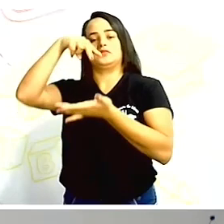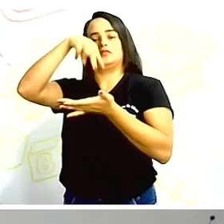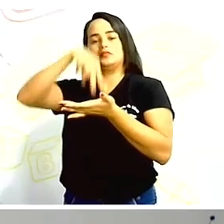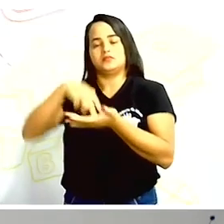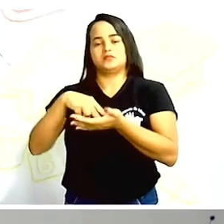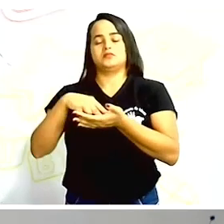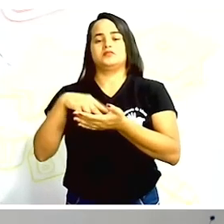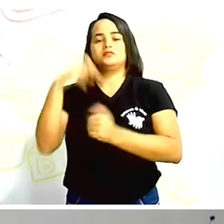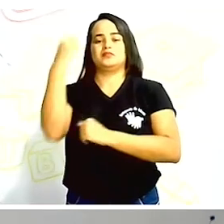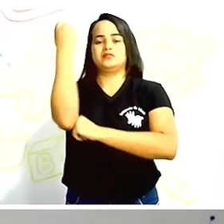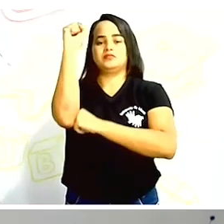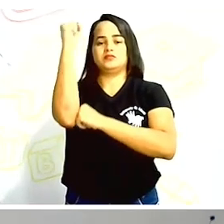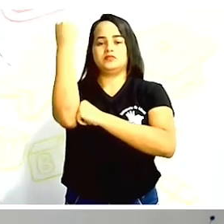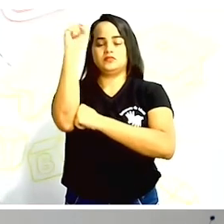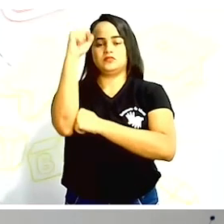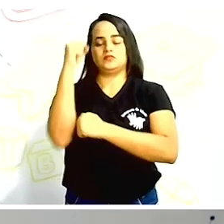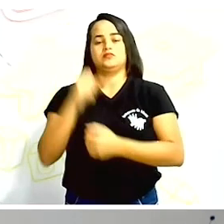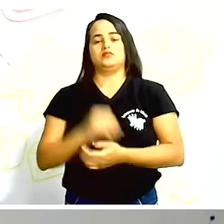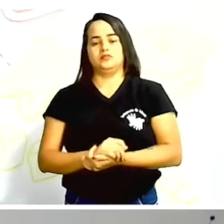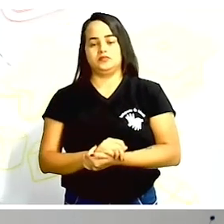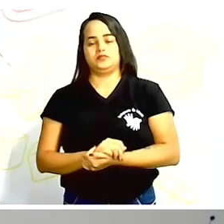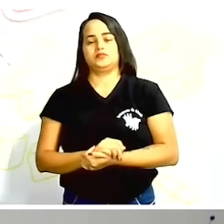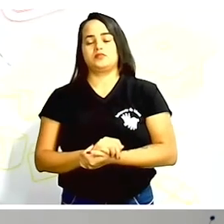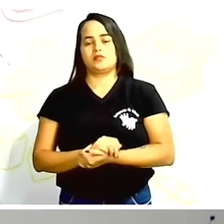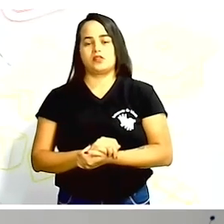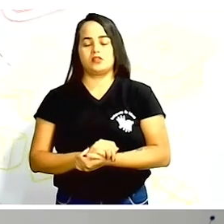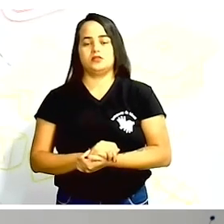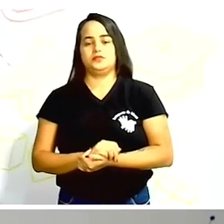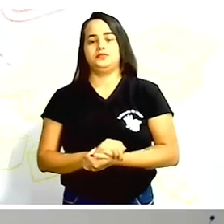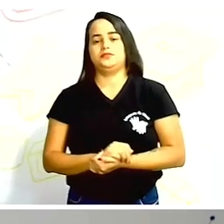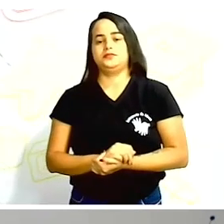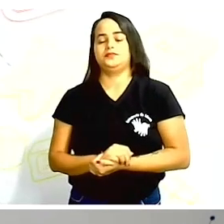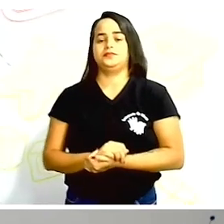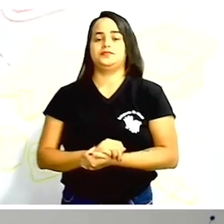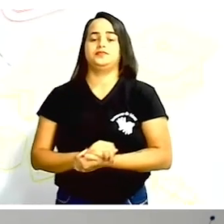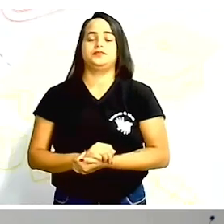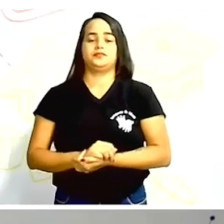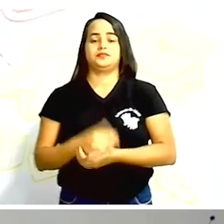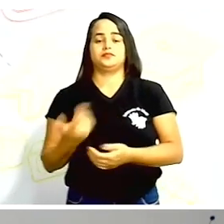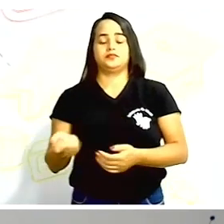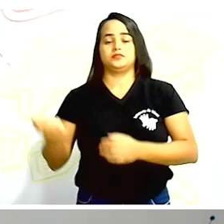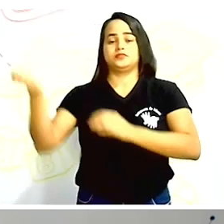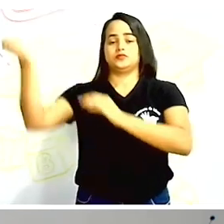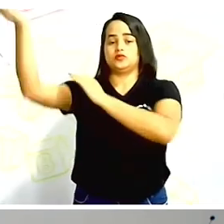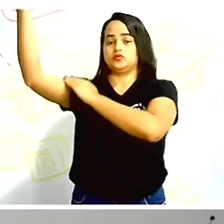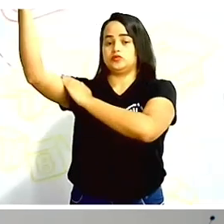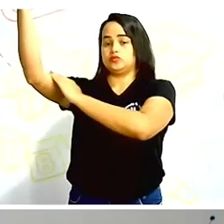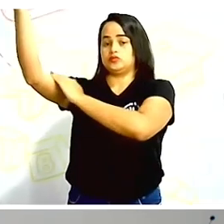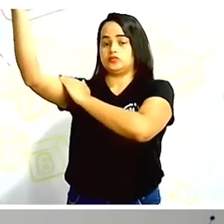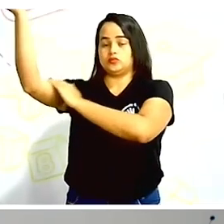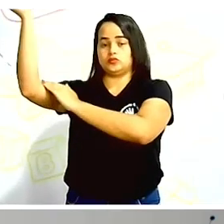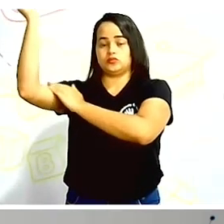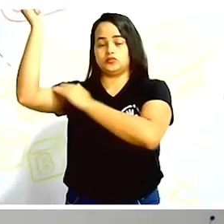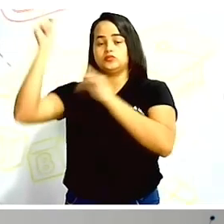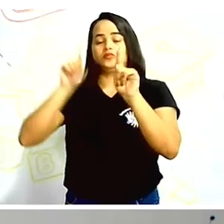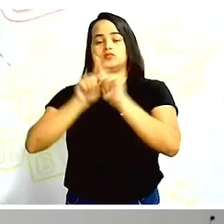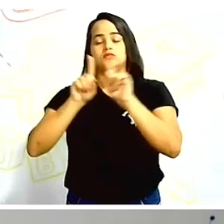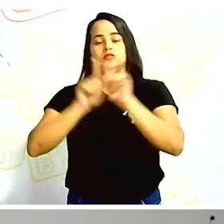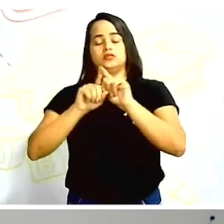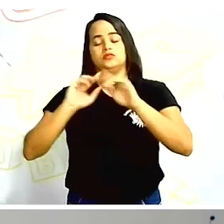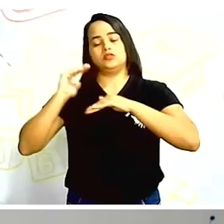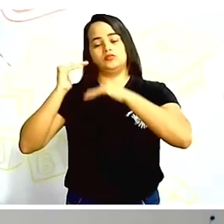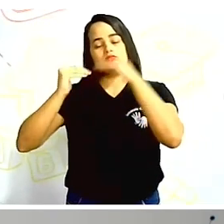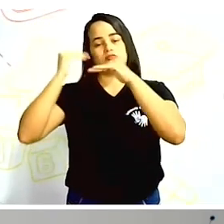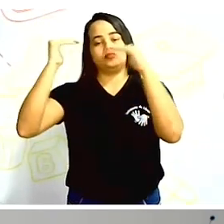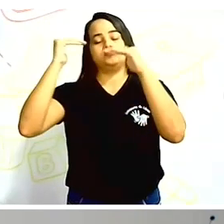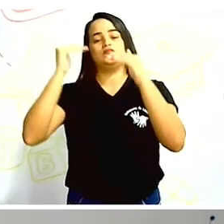estabilidade? Os ossos iam ficar mais compactos, mais firmes, certo? Nos músculos, promove também crescimento muscular